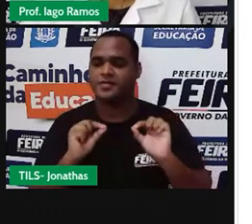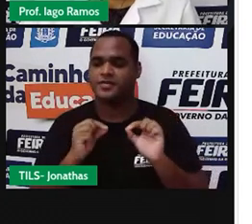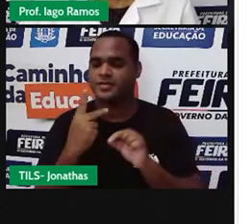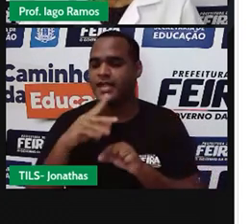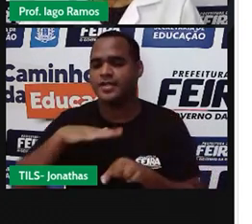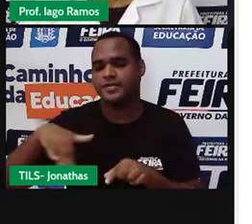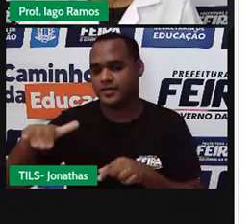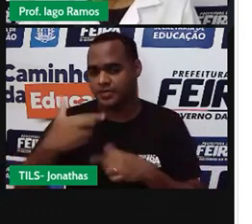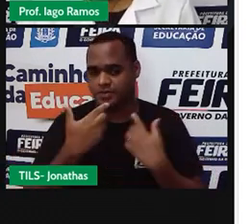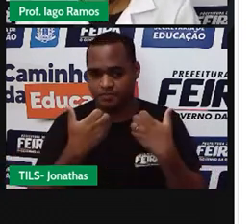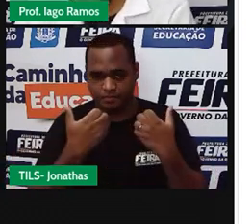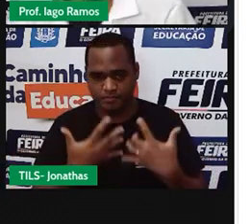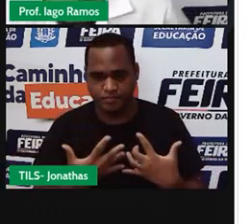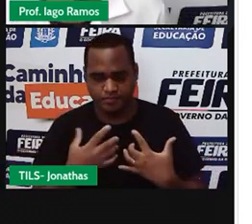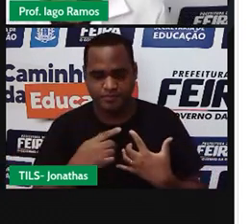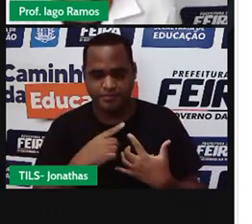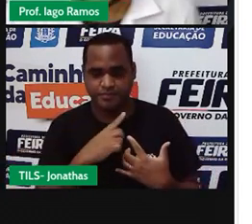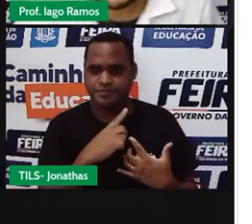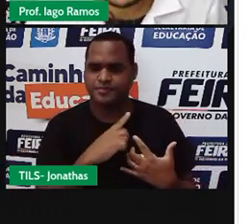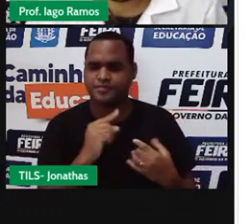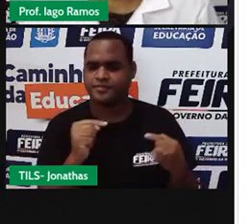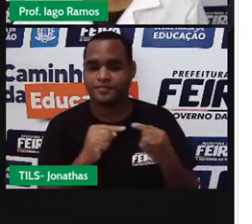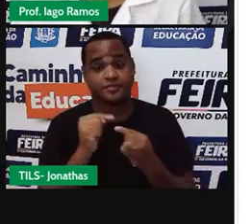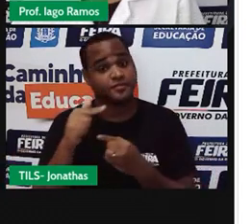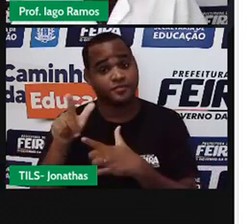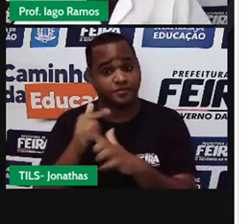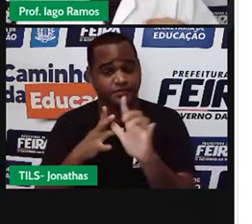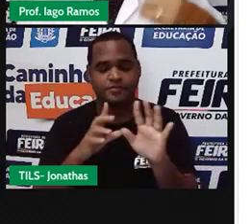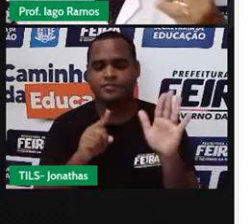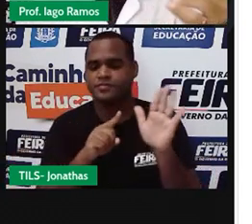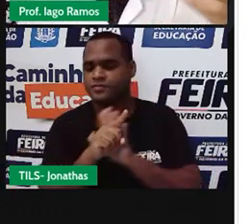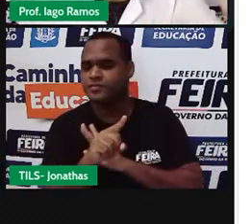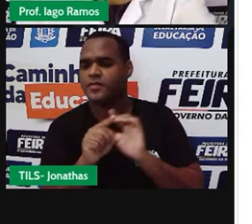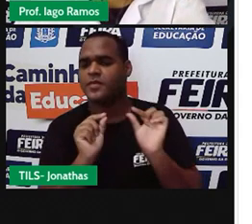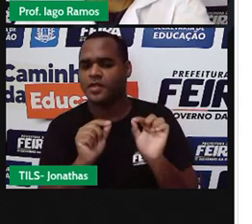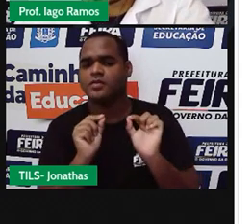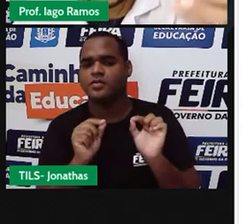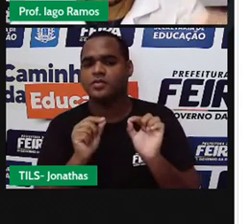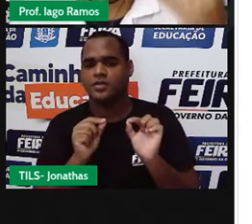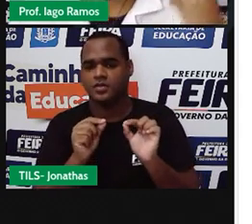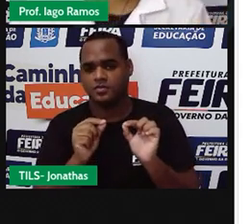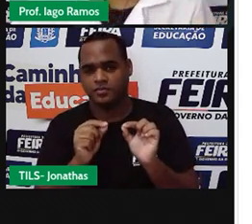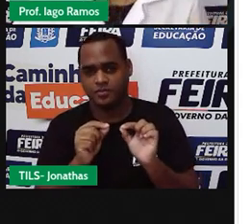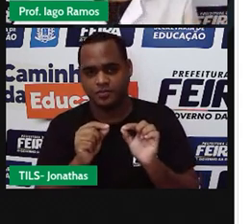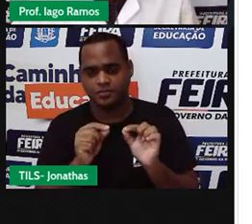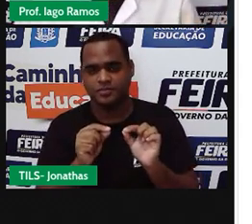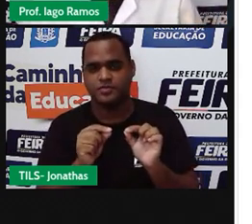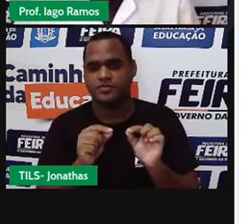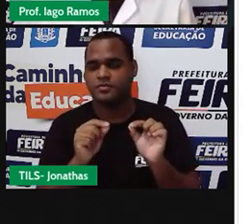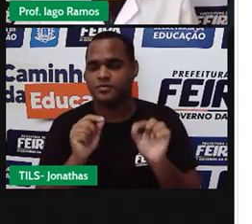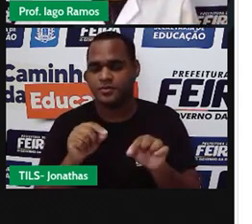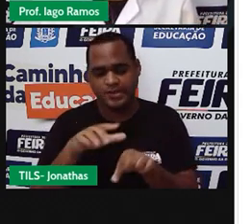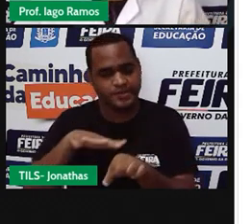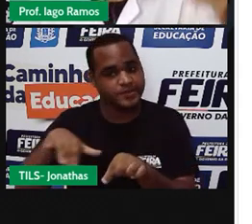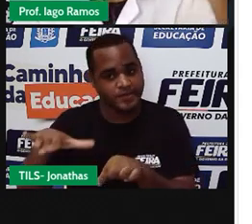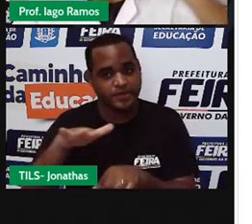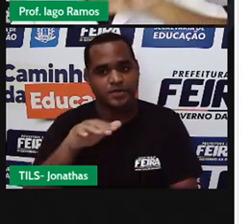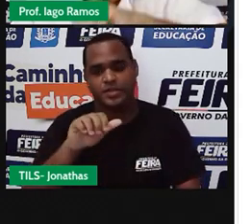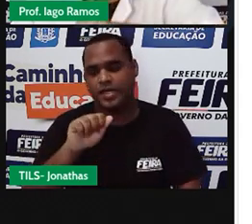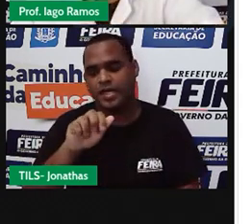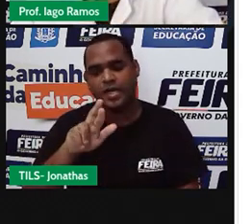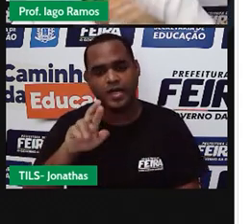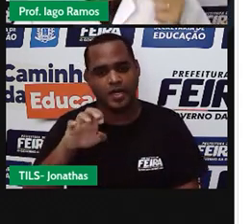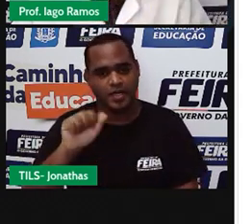então ou seja outra forma de perguntar é qual é a medida desse Qual é a medida da superfície desse